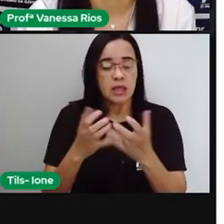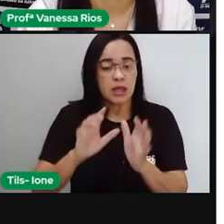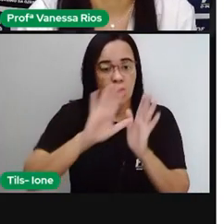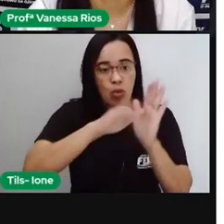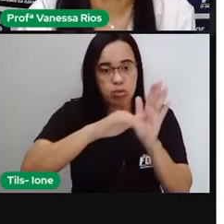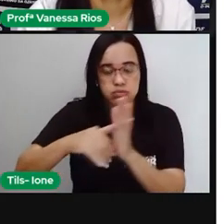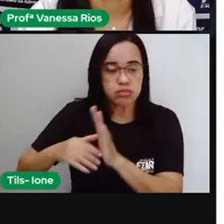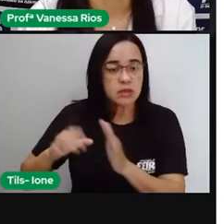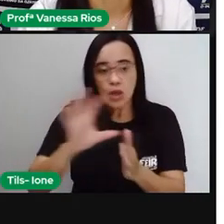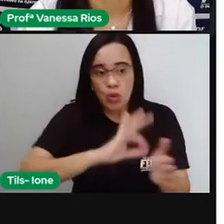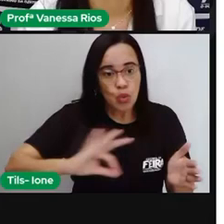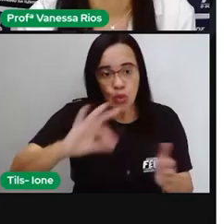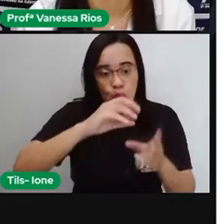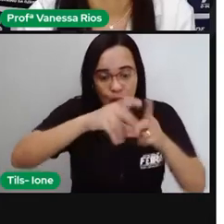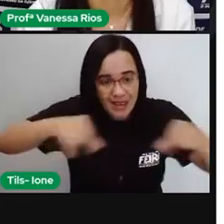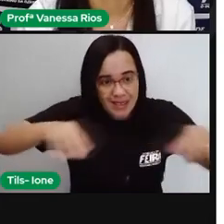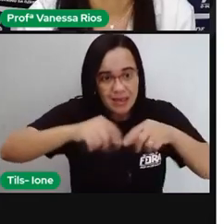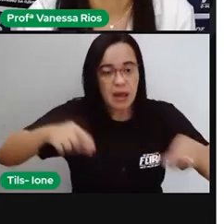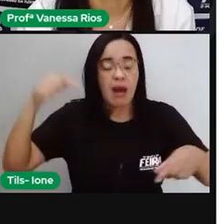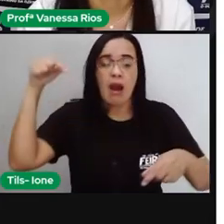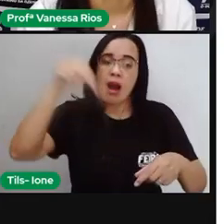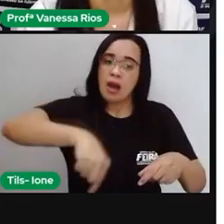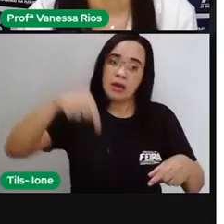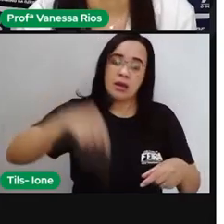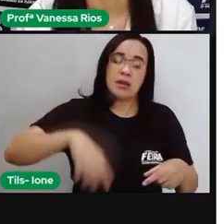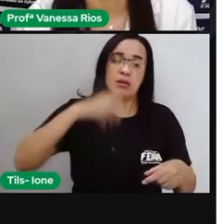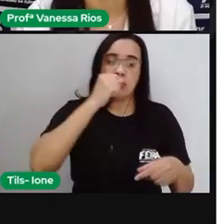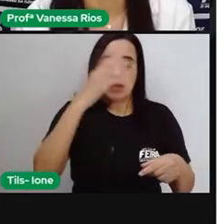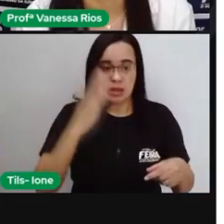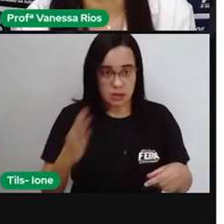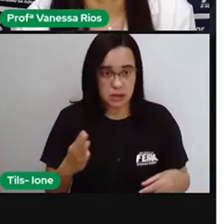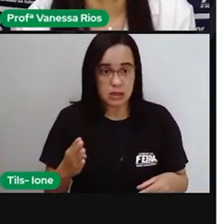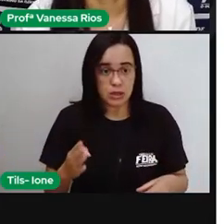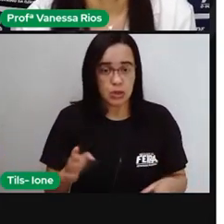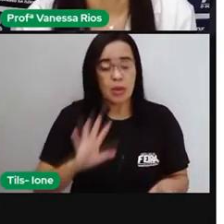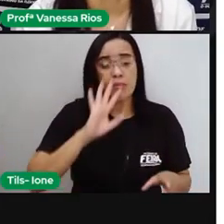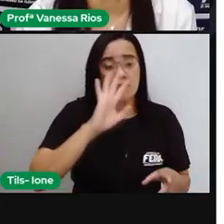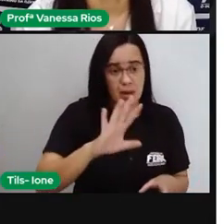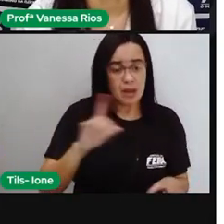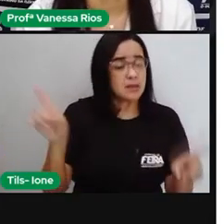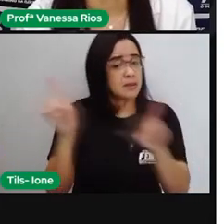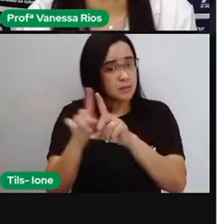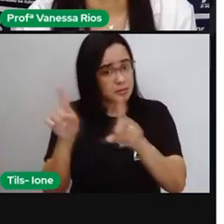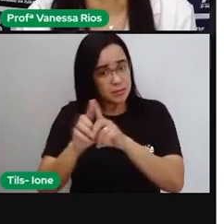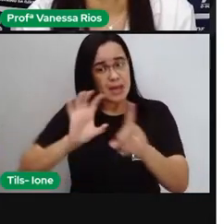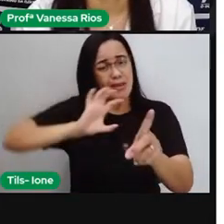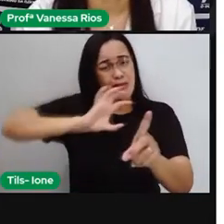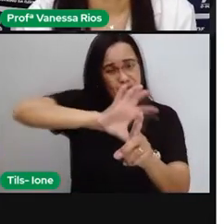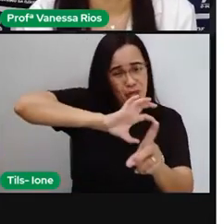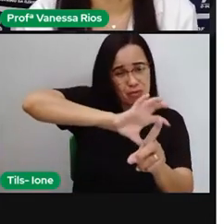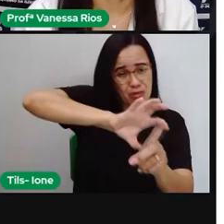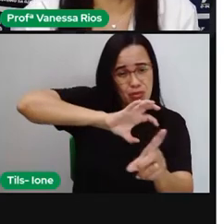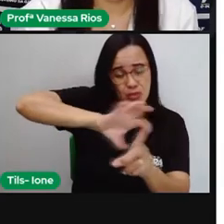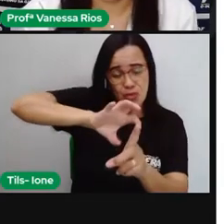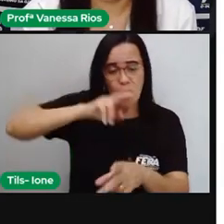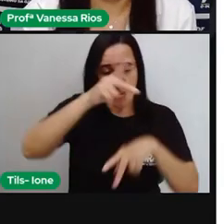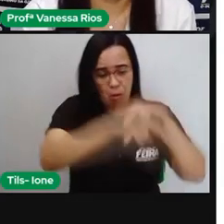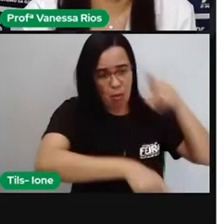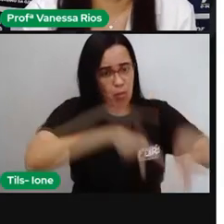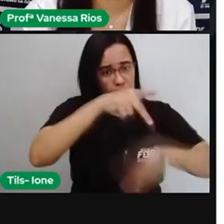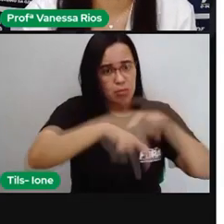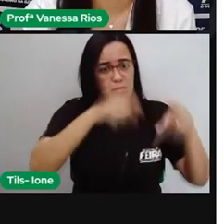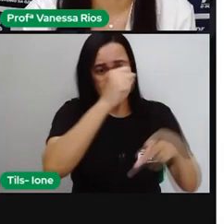e que trazem também aí os seus modos de vida, influenciando, né, a formação do nosso povo.